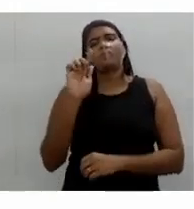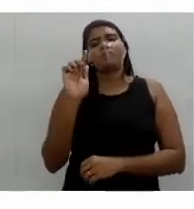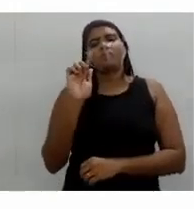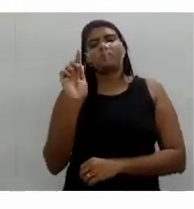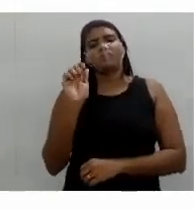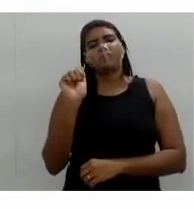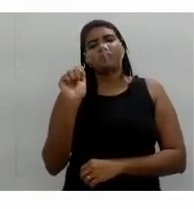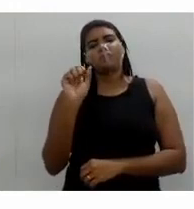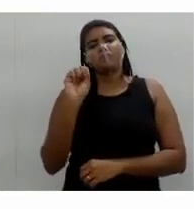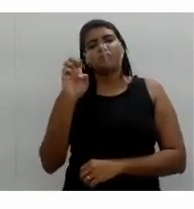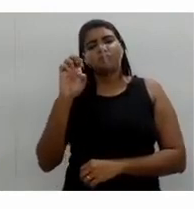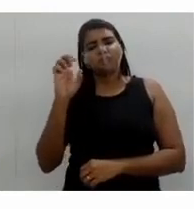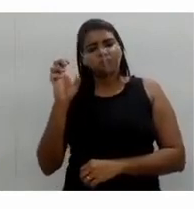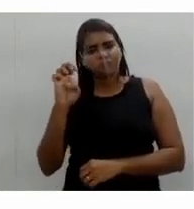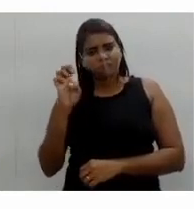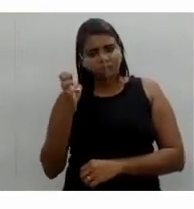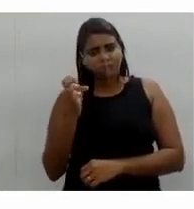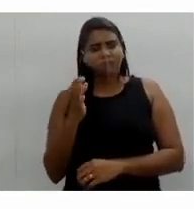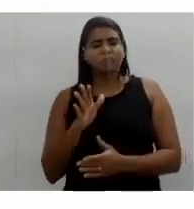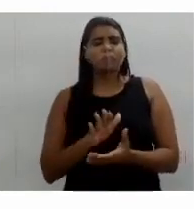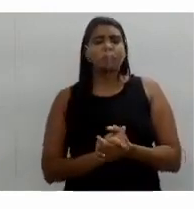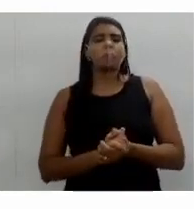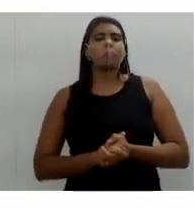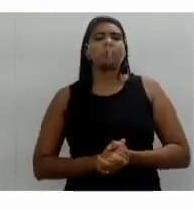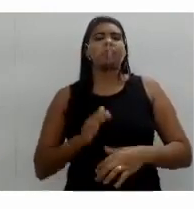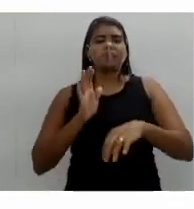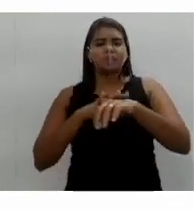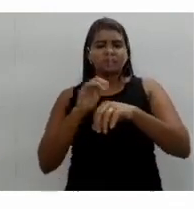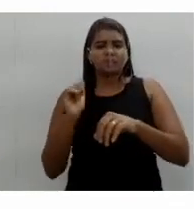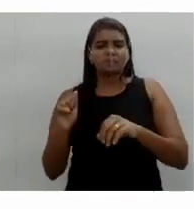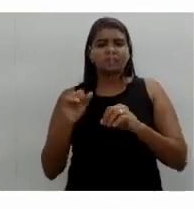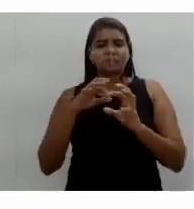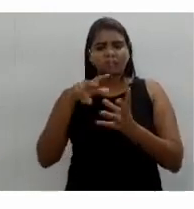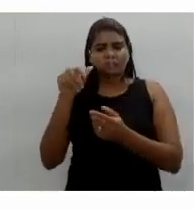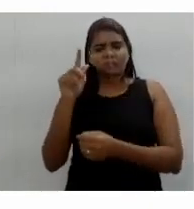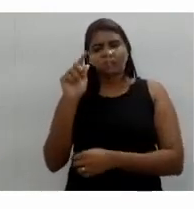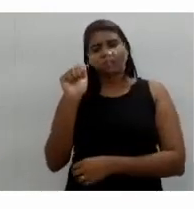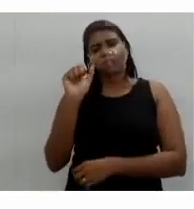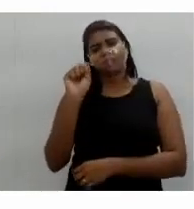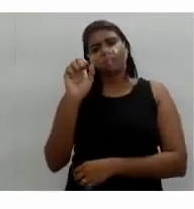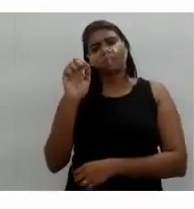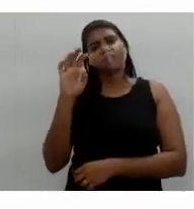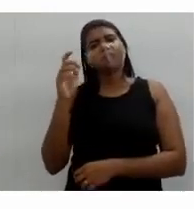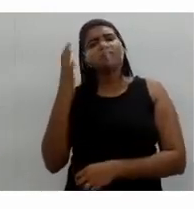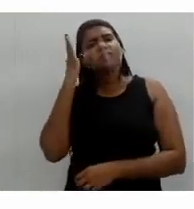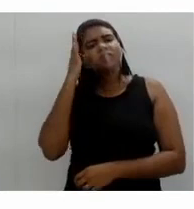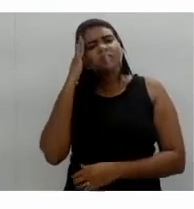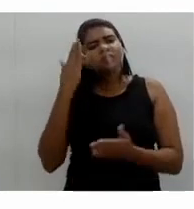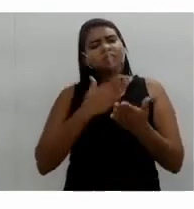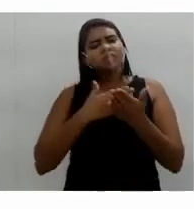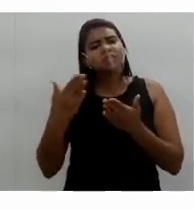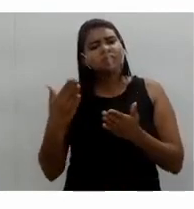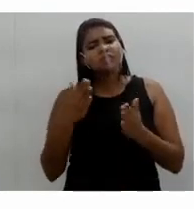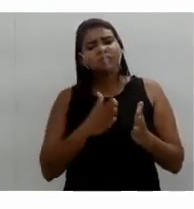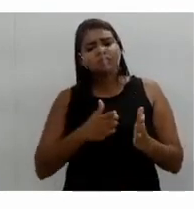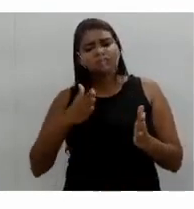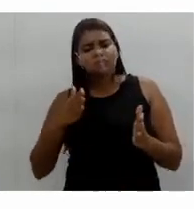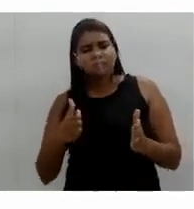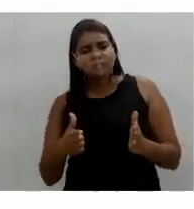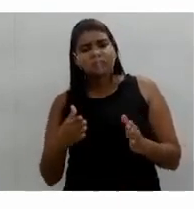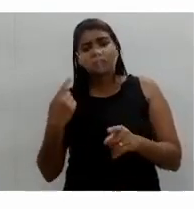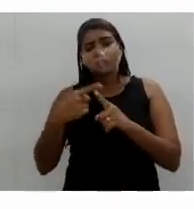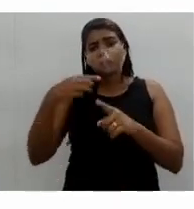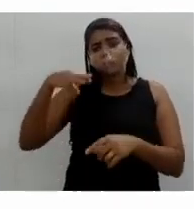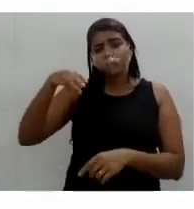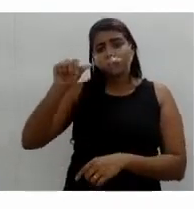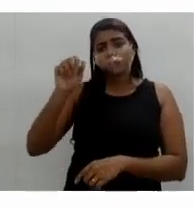chamados de planetas gasosos. Então, já nesse primeiro momento, a gente entende por que Marte é um